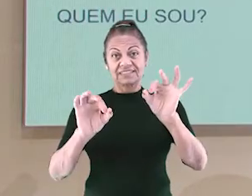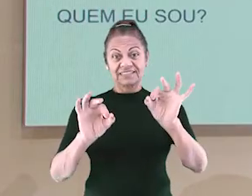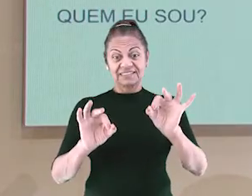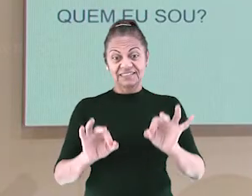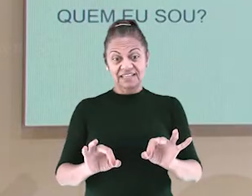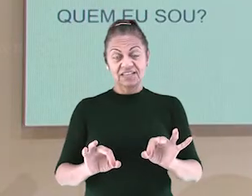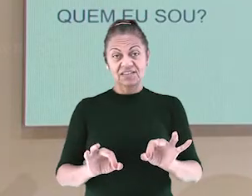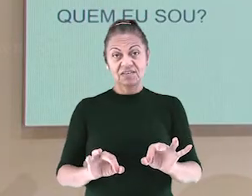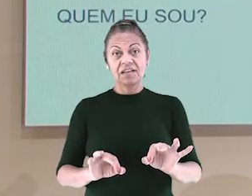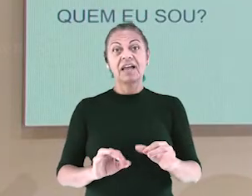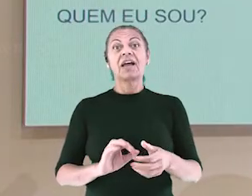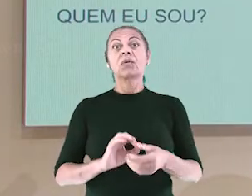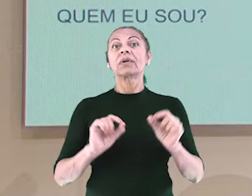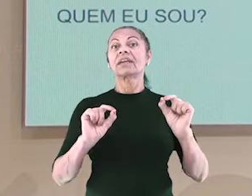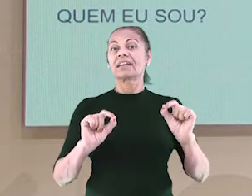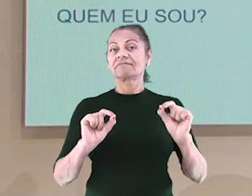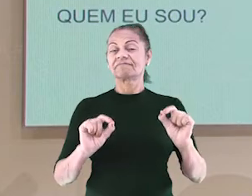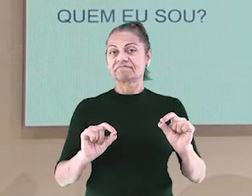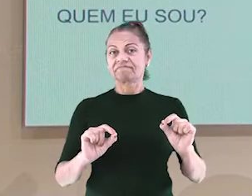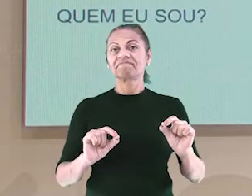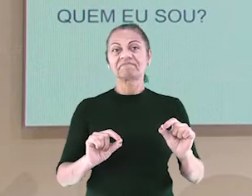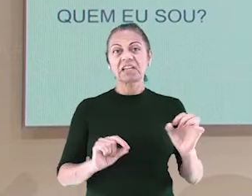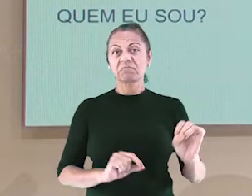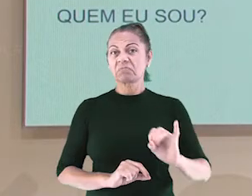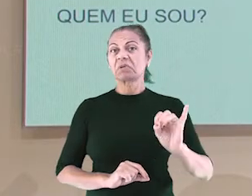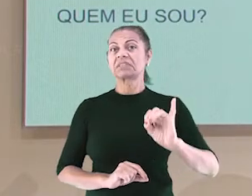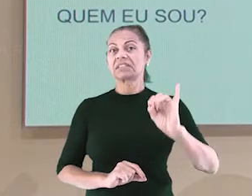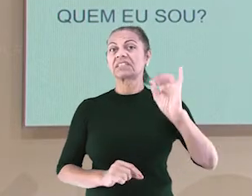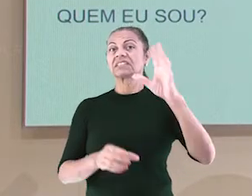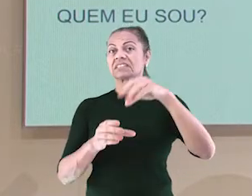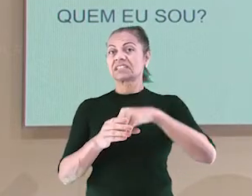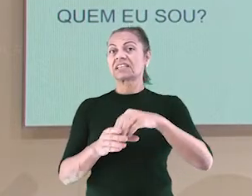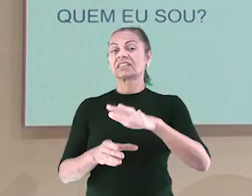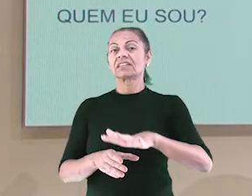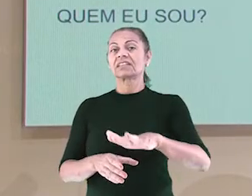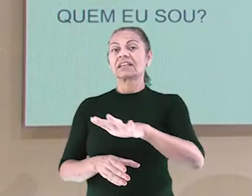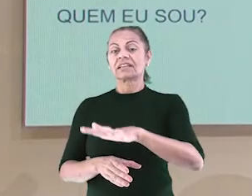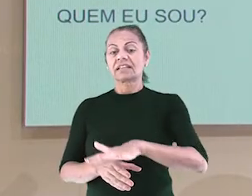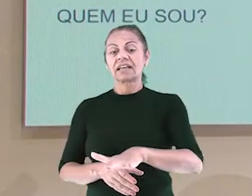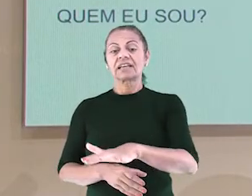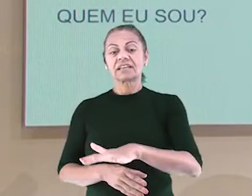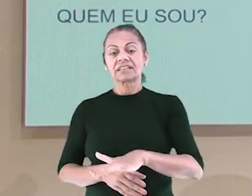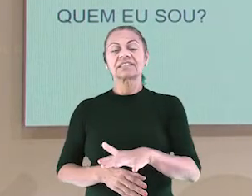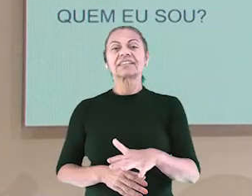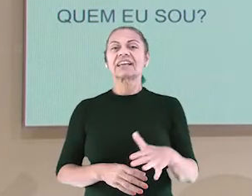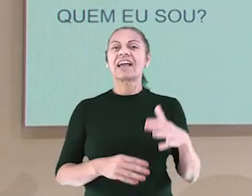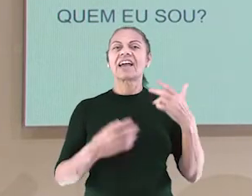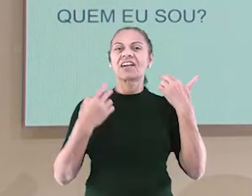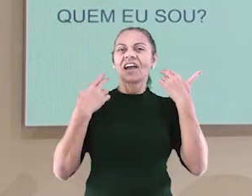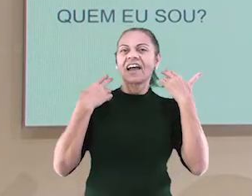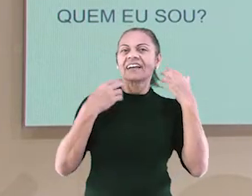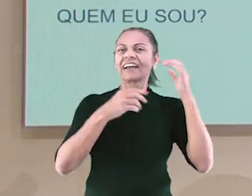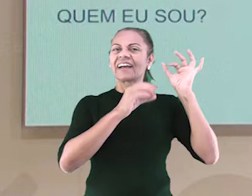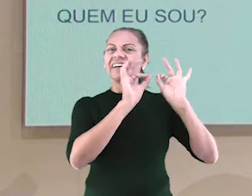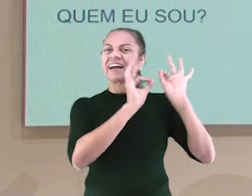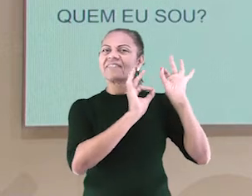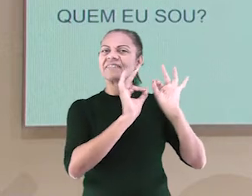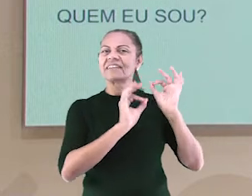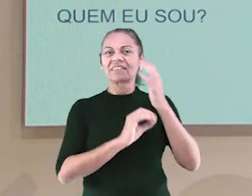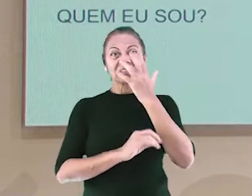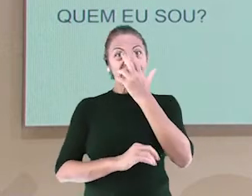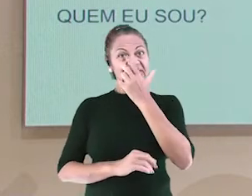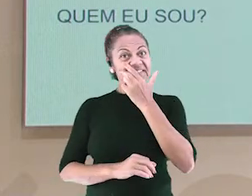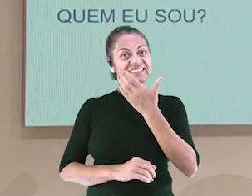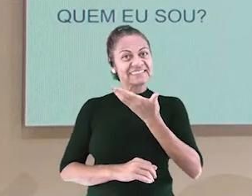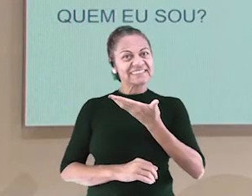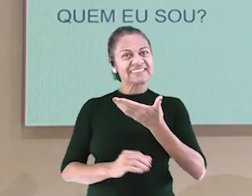Acertou quem disse cabeleireiro. Essas pessoas também têm um papel importante na sociedade, que é o de nos